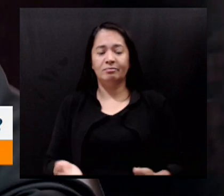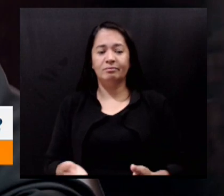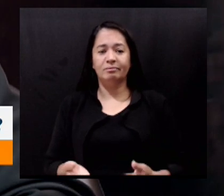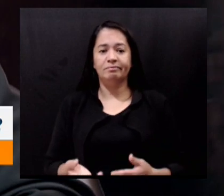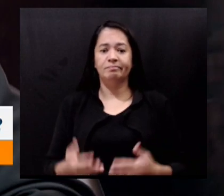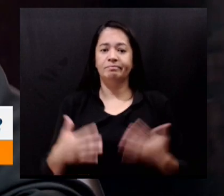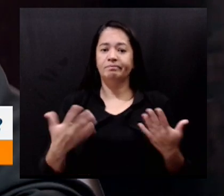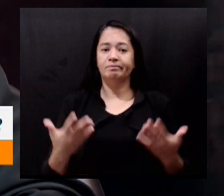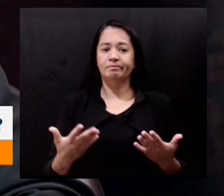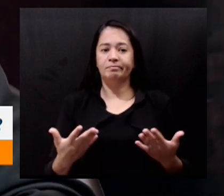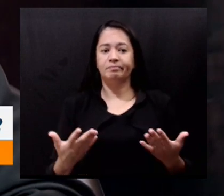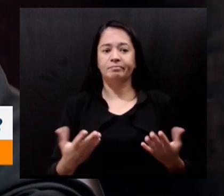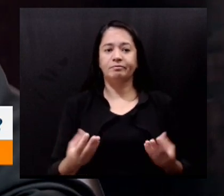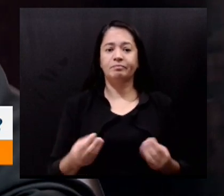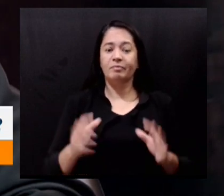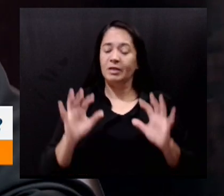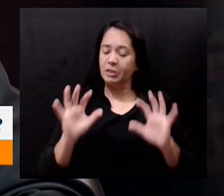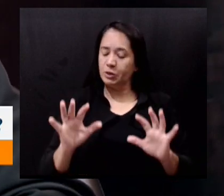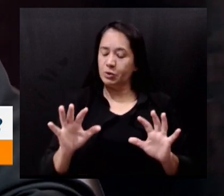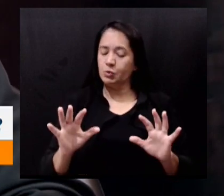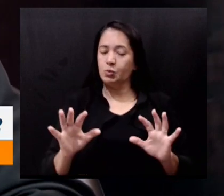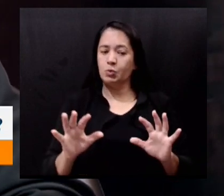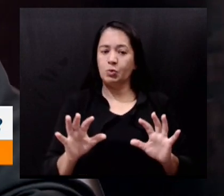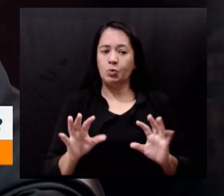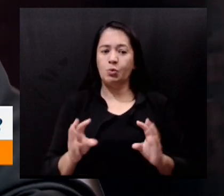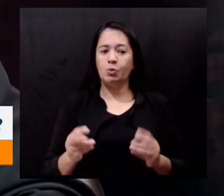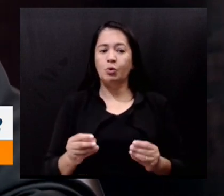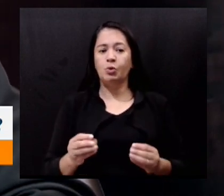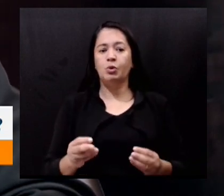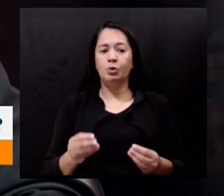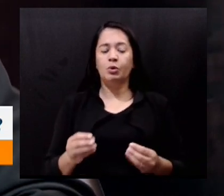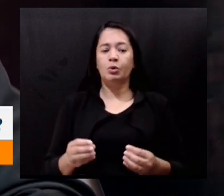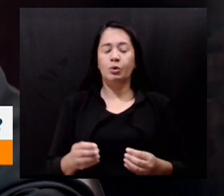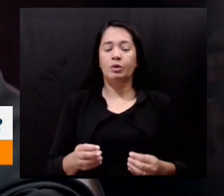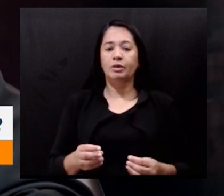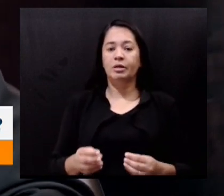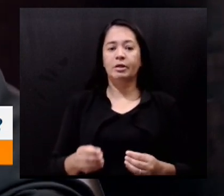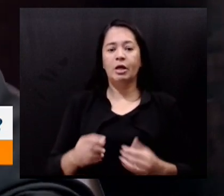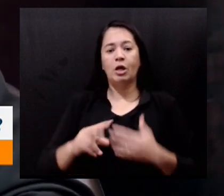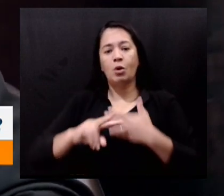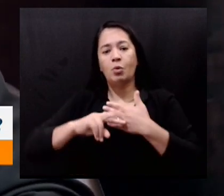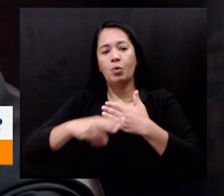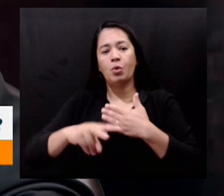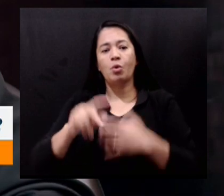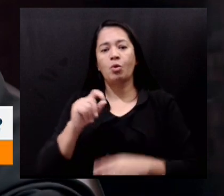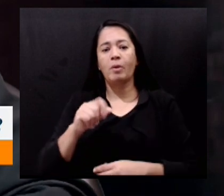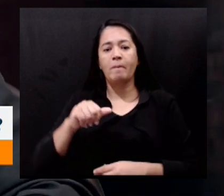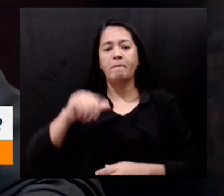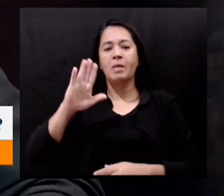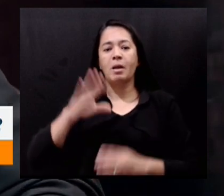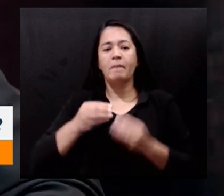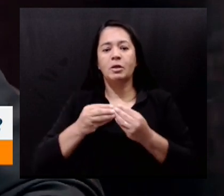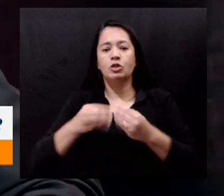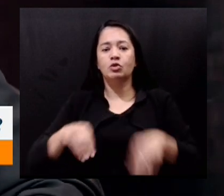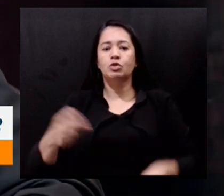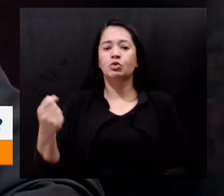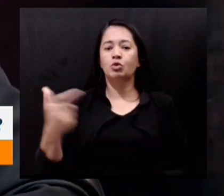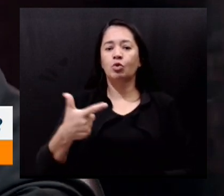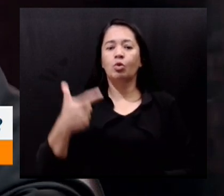então isso tende a gerar mais prejuízo do que ganhos sociais,